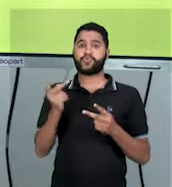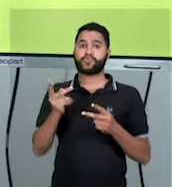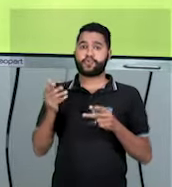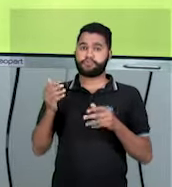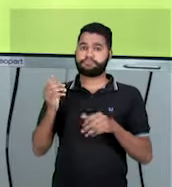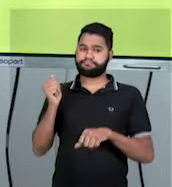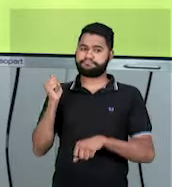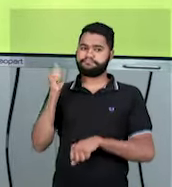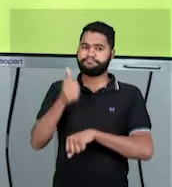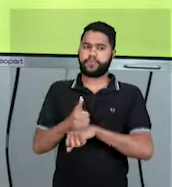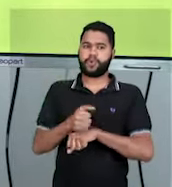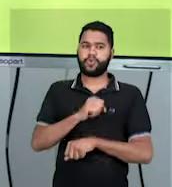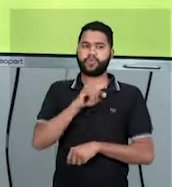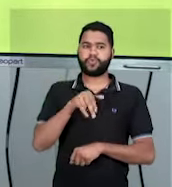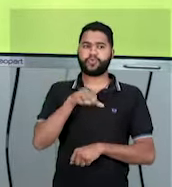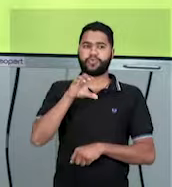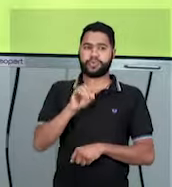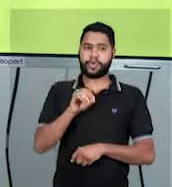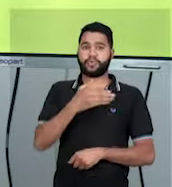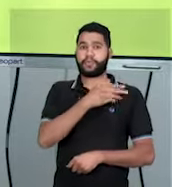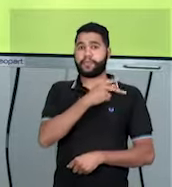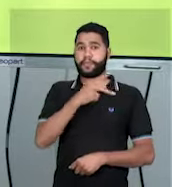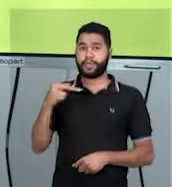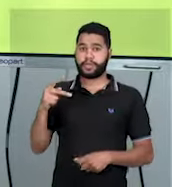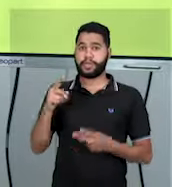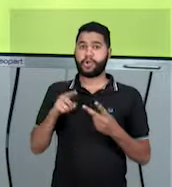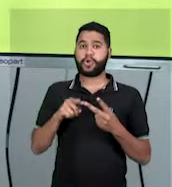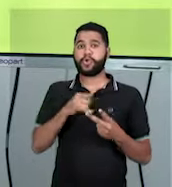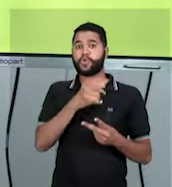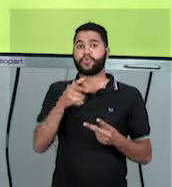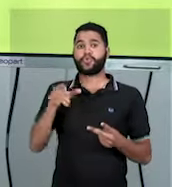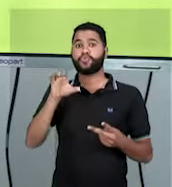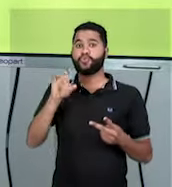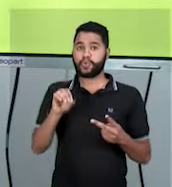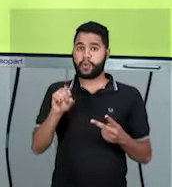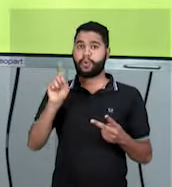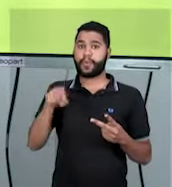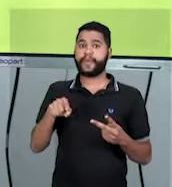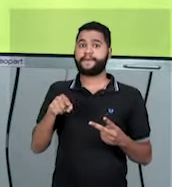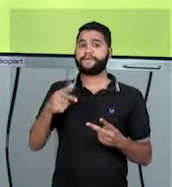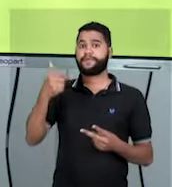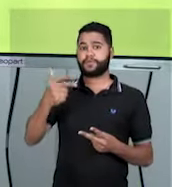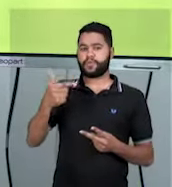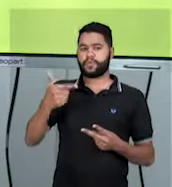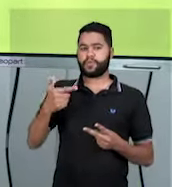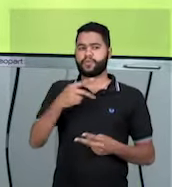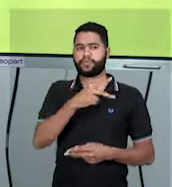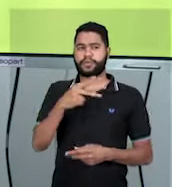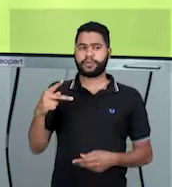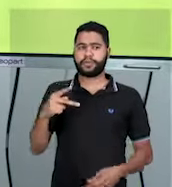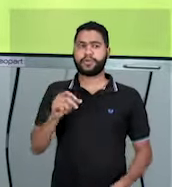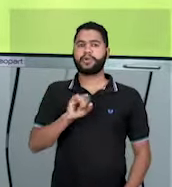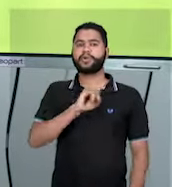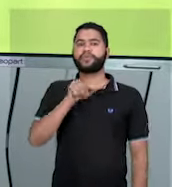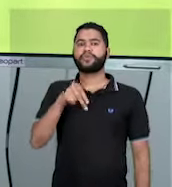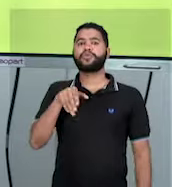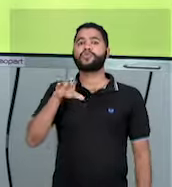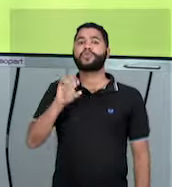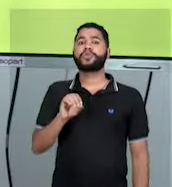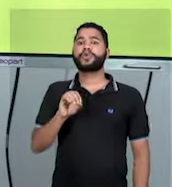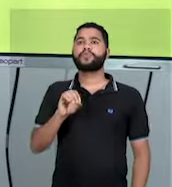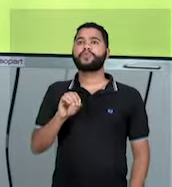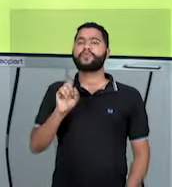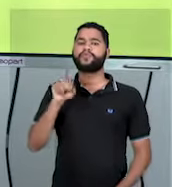posse. O Jânio Quadros como presidente e o João Goulart como vice-presidente. Jânio Quadros ele foi eleito